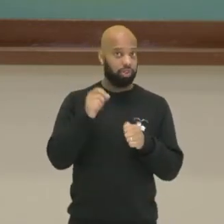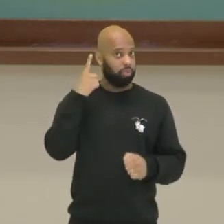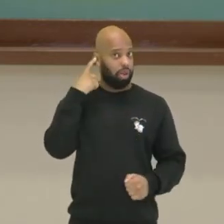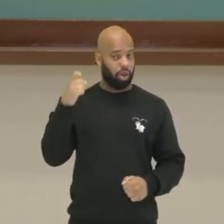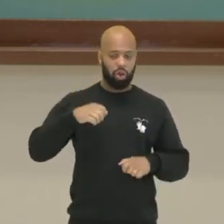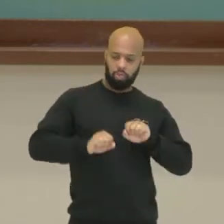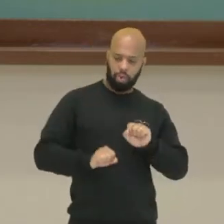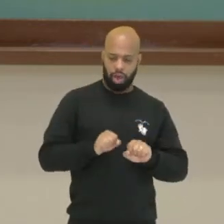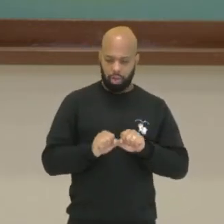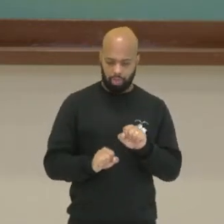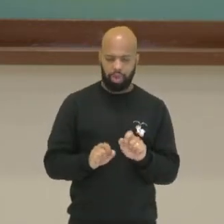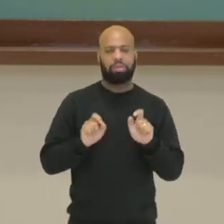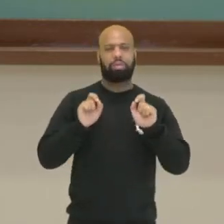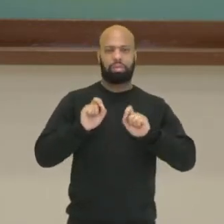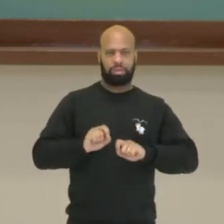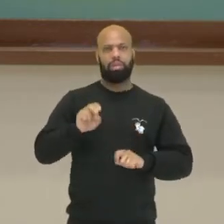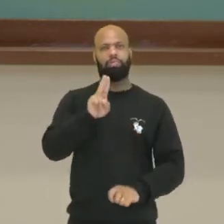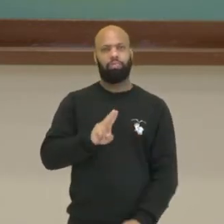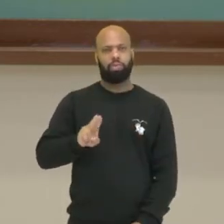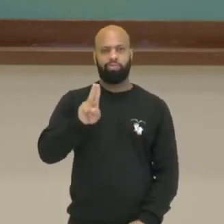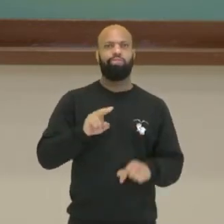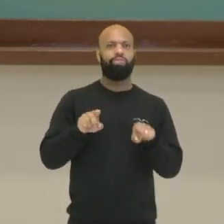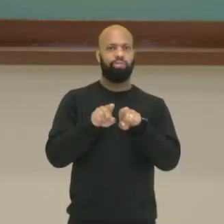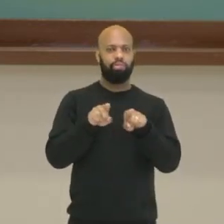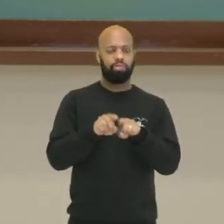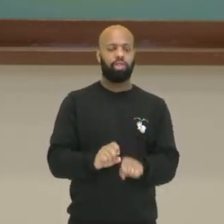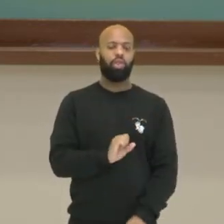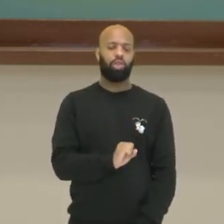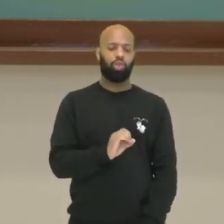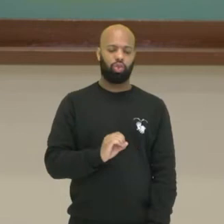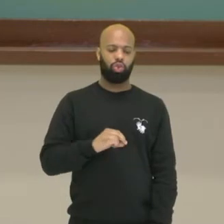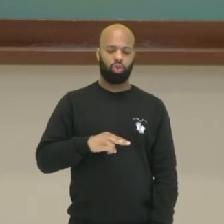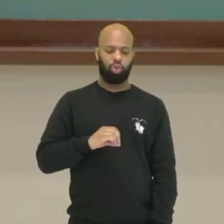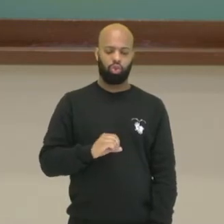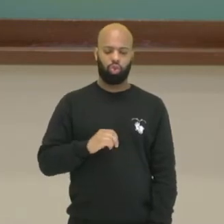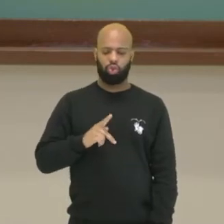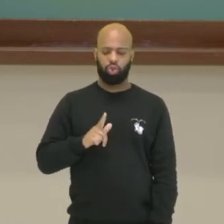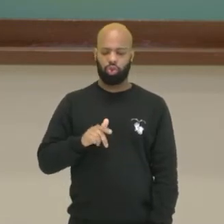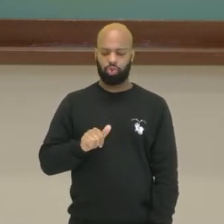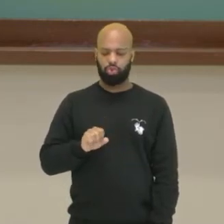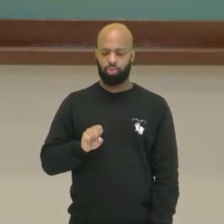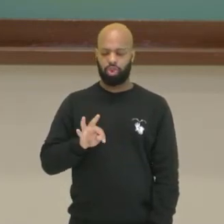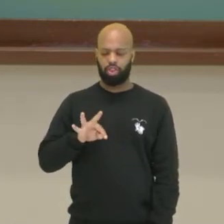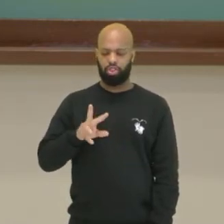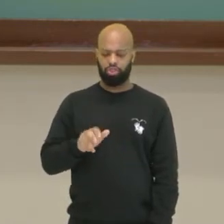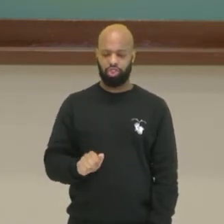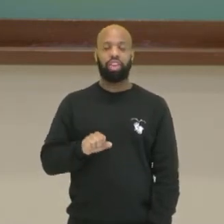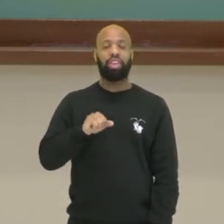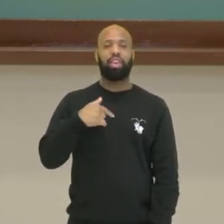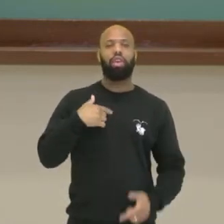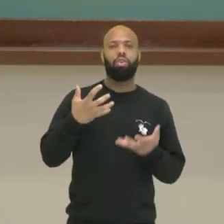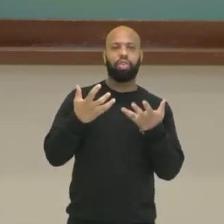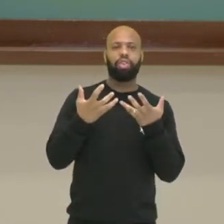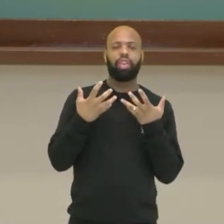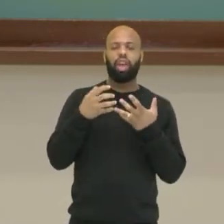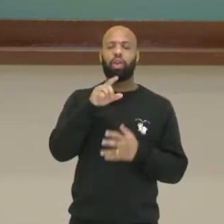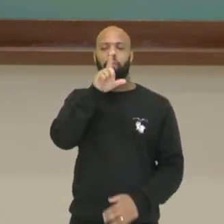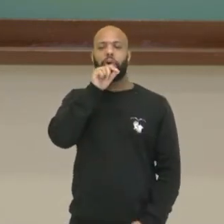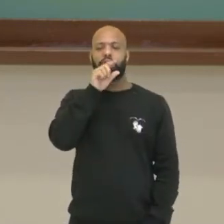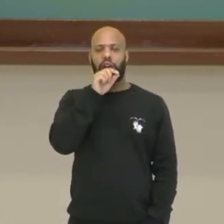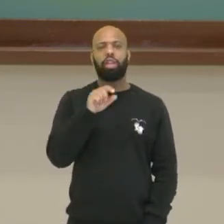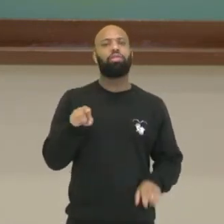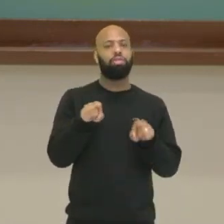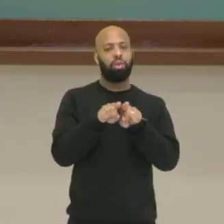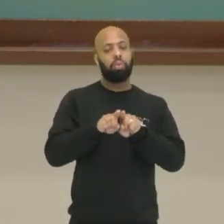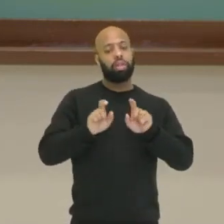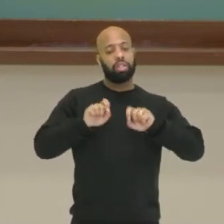pássaro, eu posso usar como recurso a sonoplastia. Posso fazer uso também dos sons naturais que eu tenho